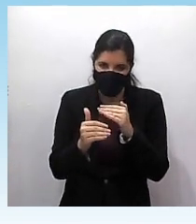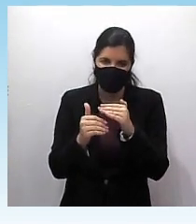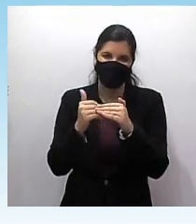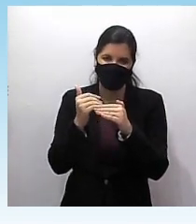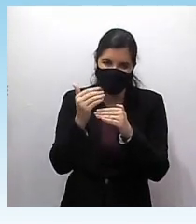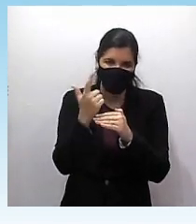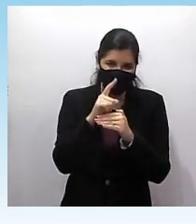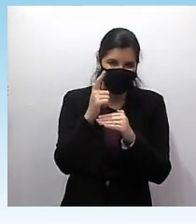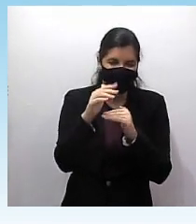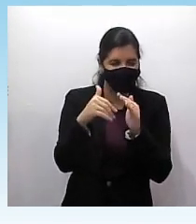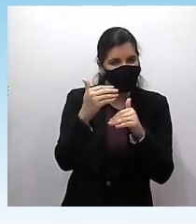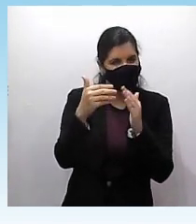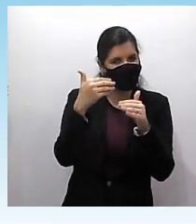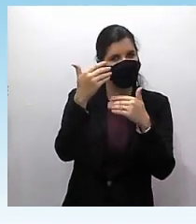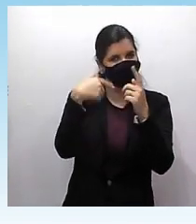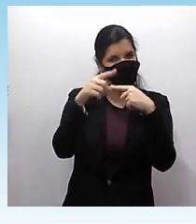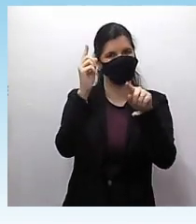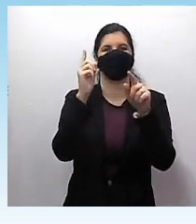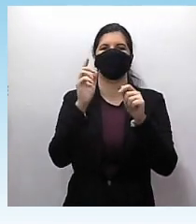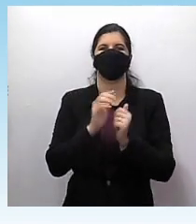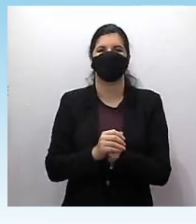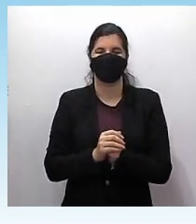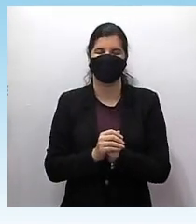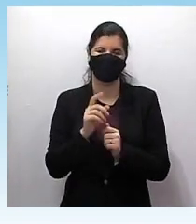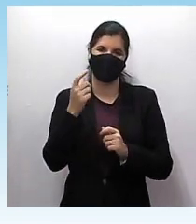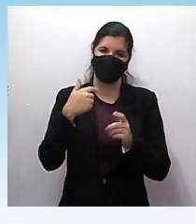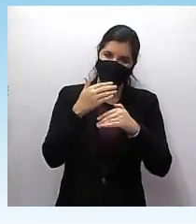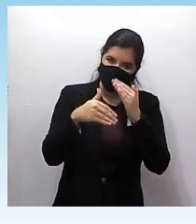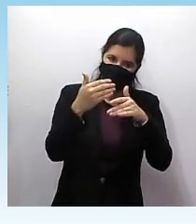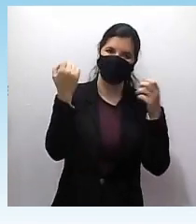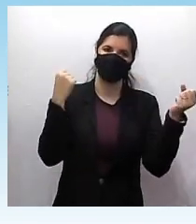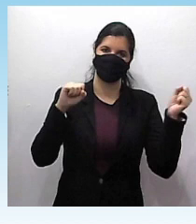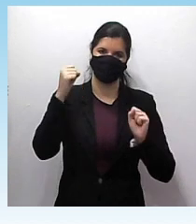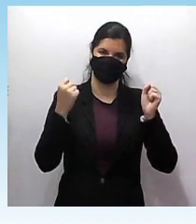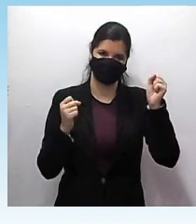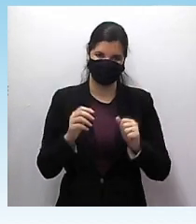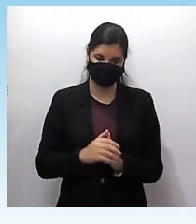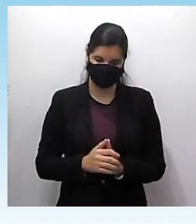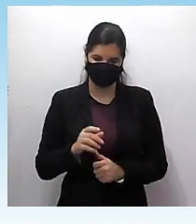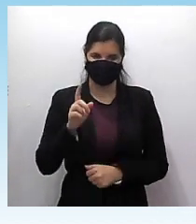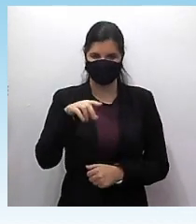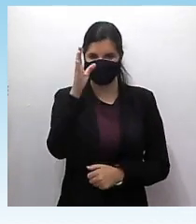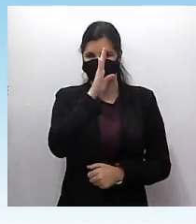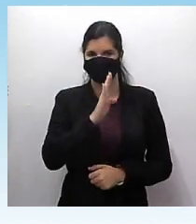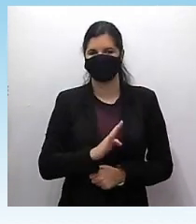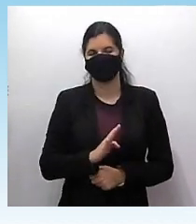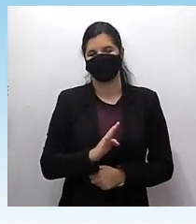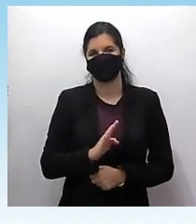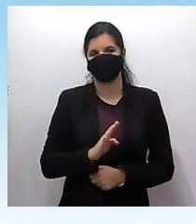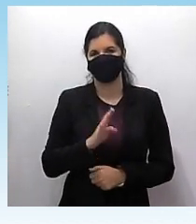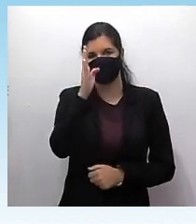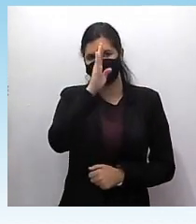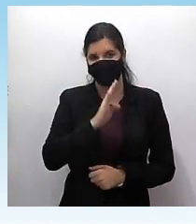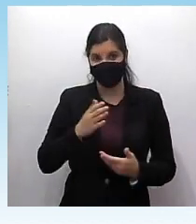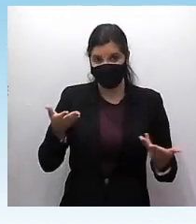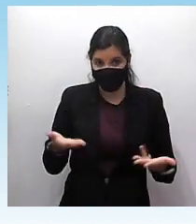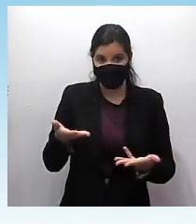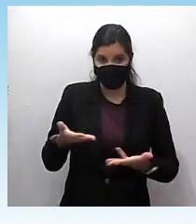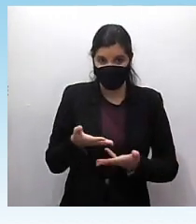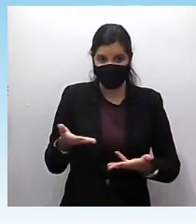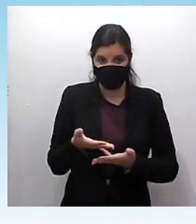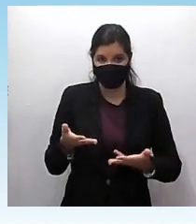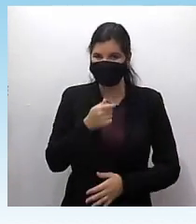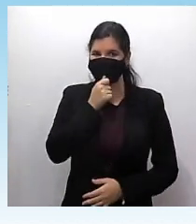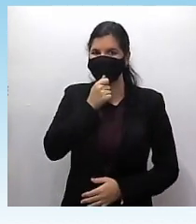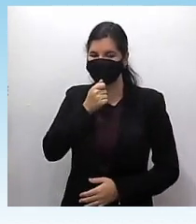de crescimento, em processo de industrialização, que é o caso do Brasil. O Brasil ainda hoje é considerado um